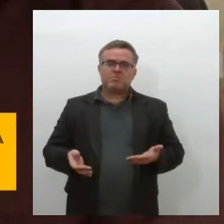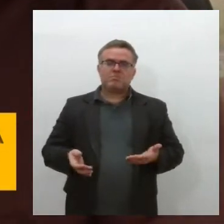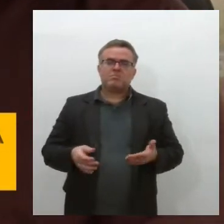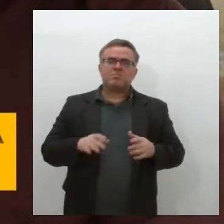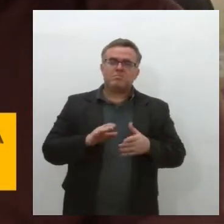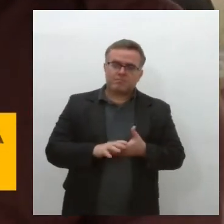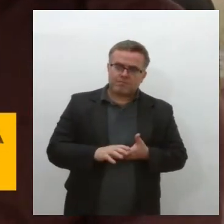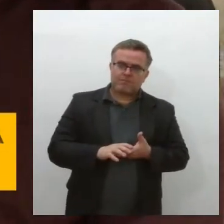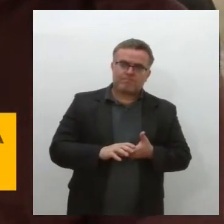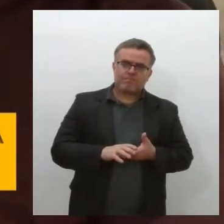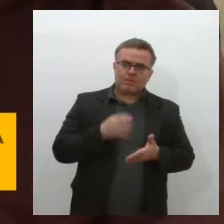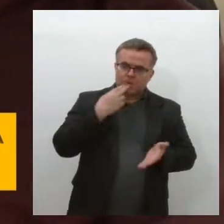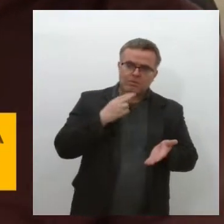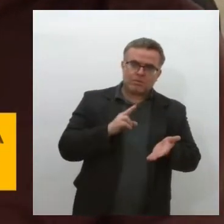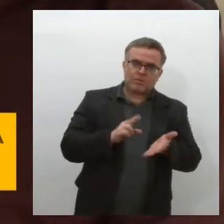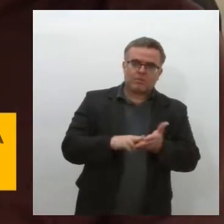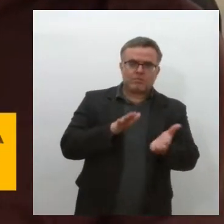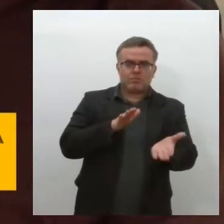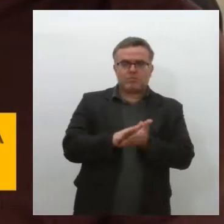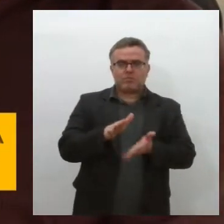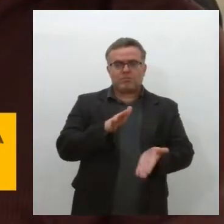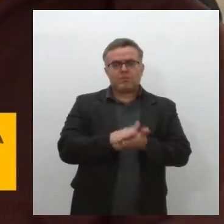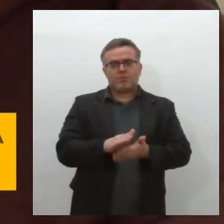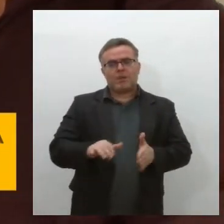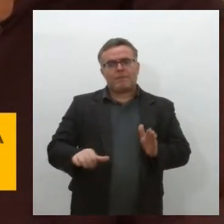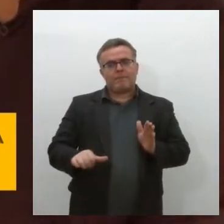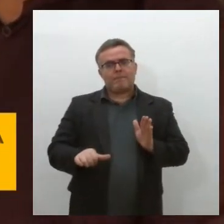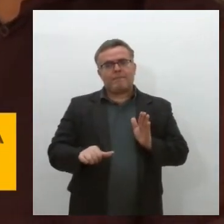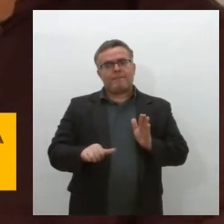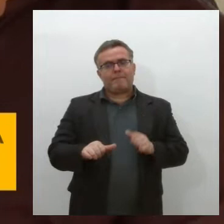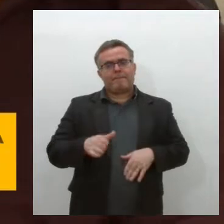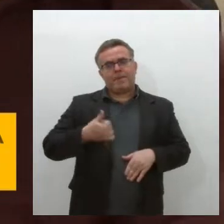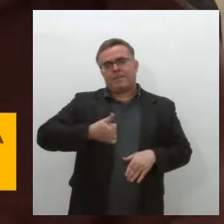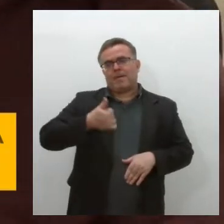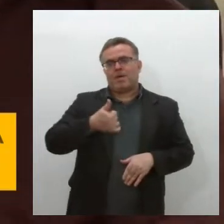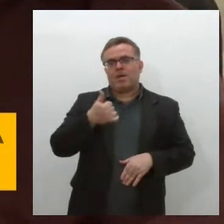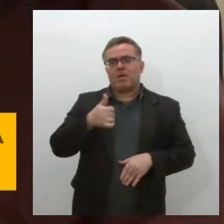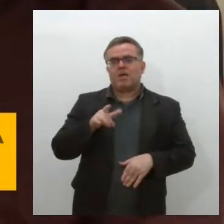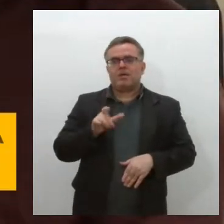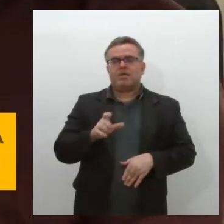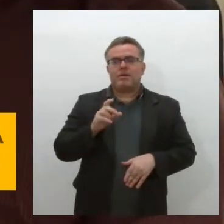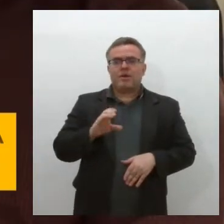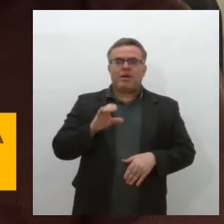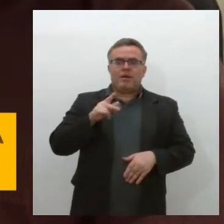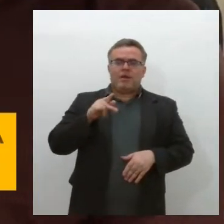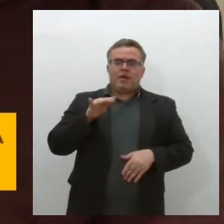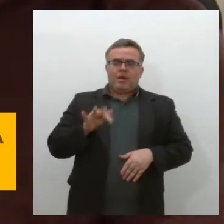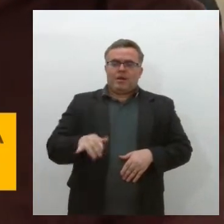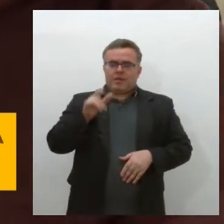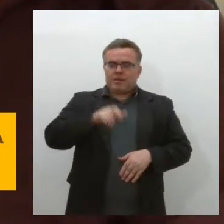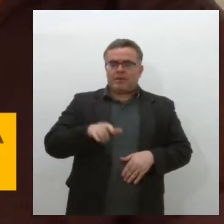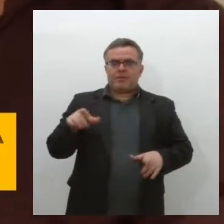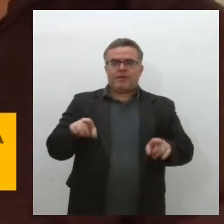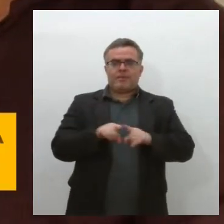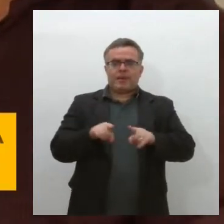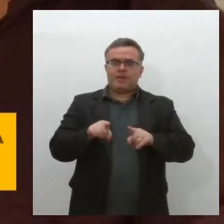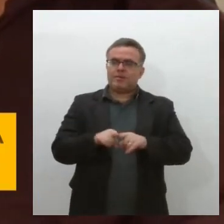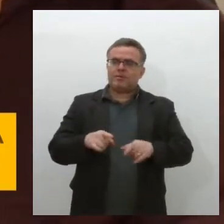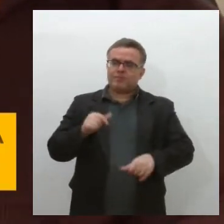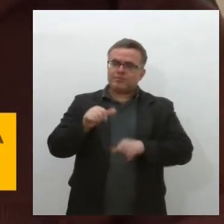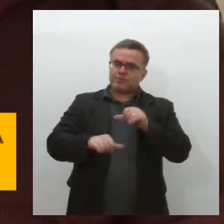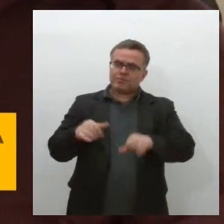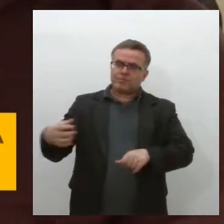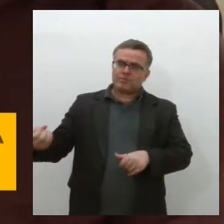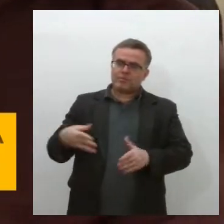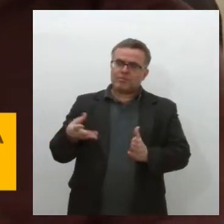ele emite a primeira, né, digamos assim, o primeiro CPF, né, para a pessoa, como ele também faz a